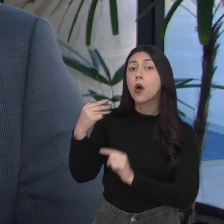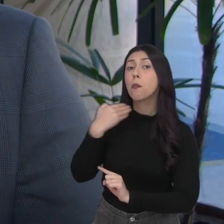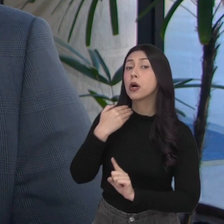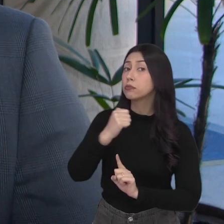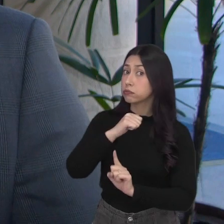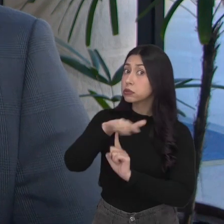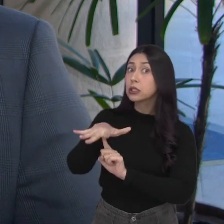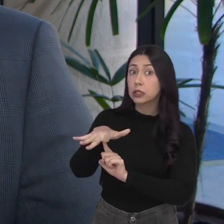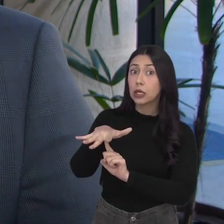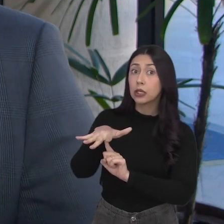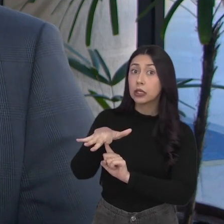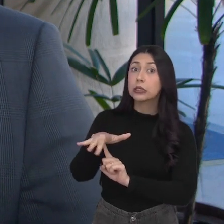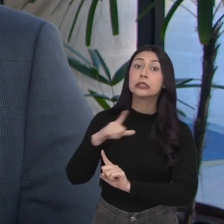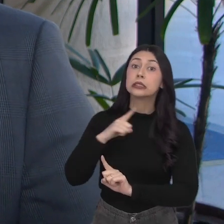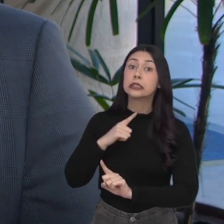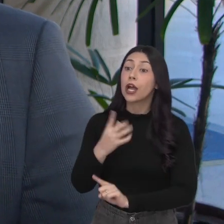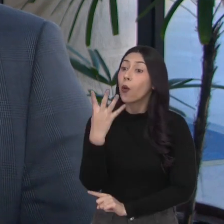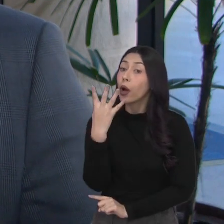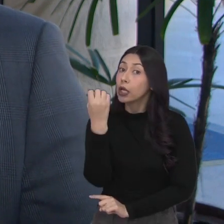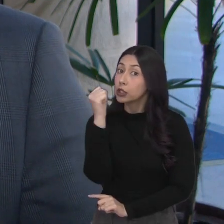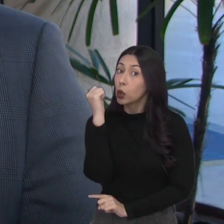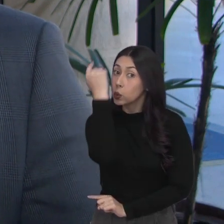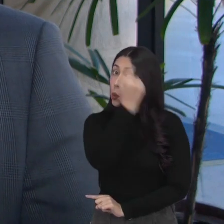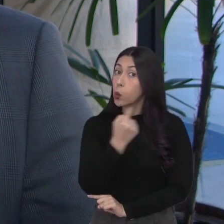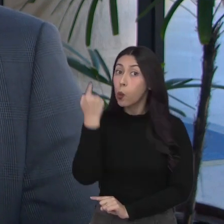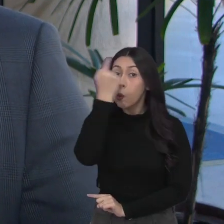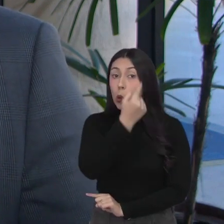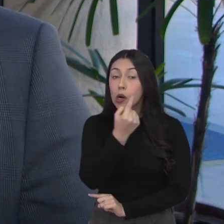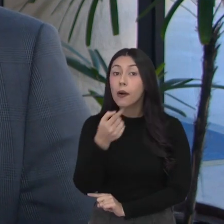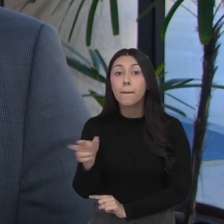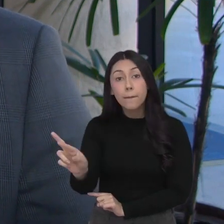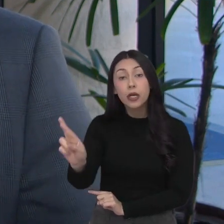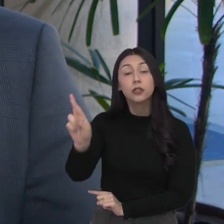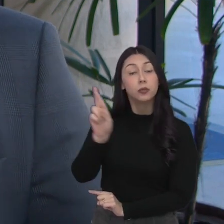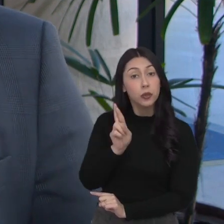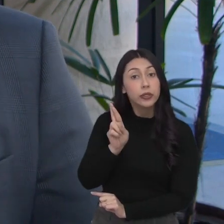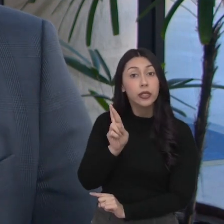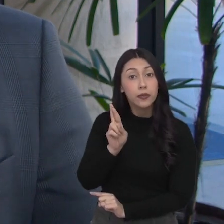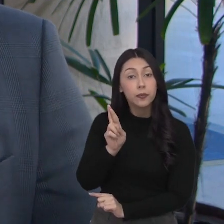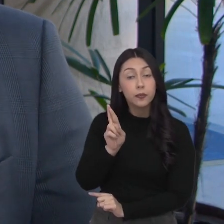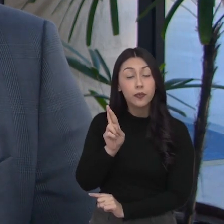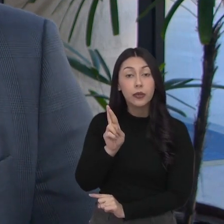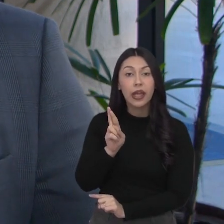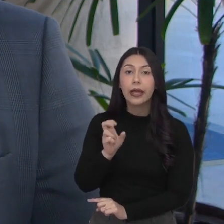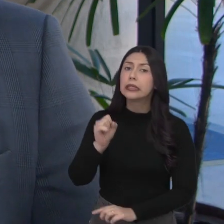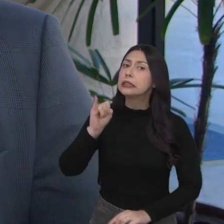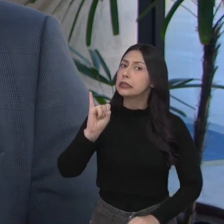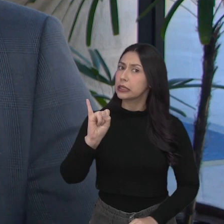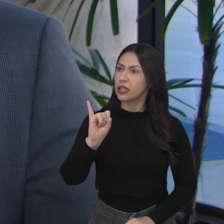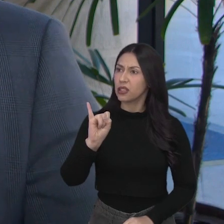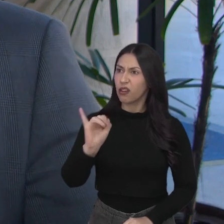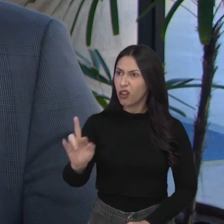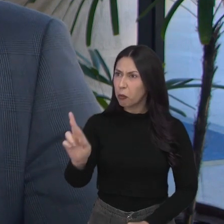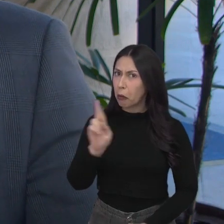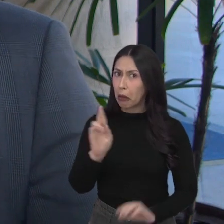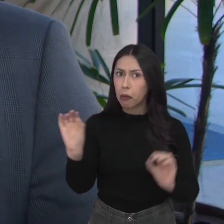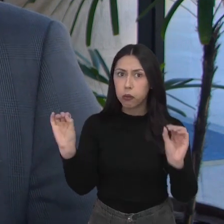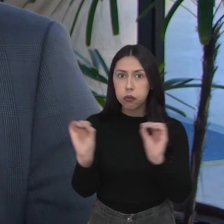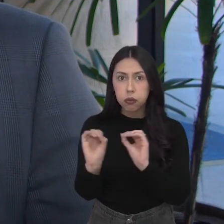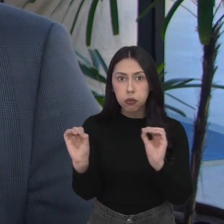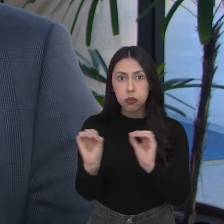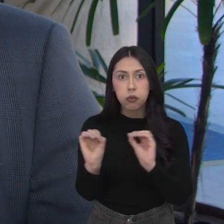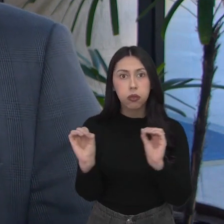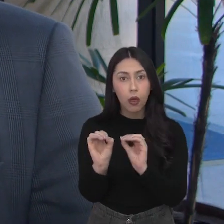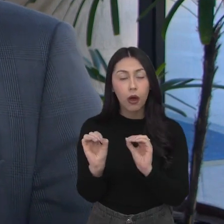Banco Central. E a instituição financeira vai ter 48 horas para poder responder a esse questionamento. Se porventura nada